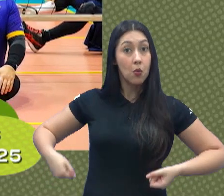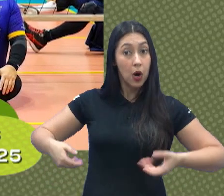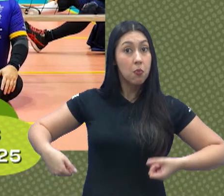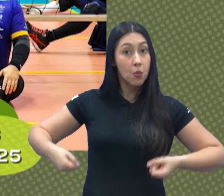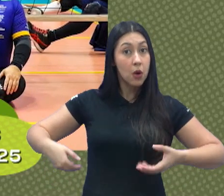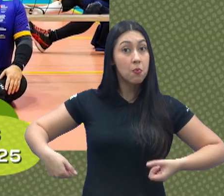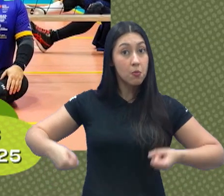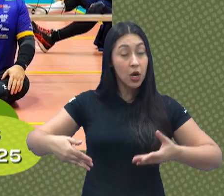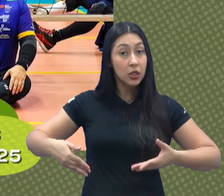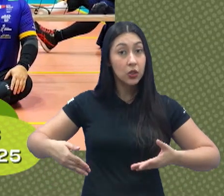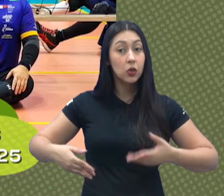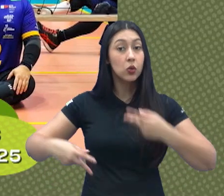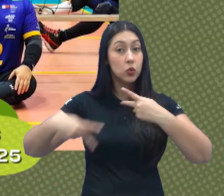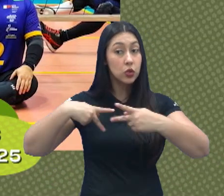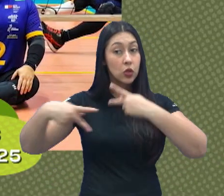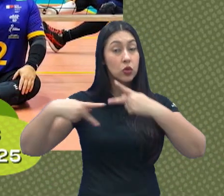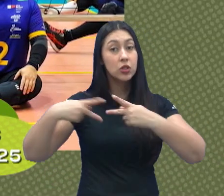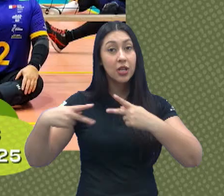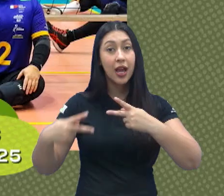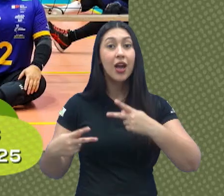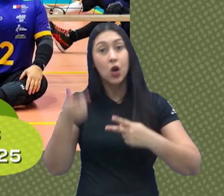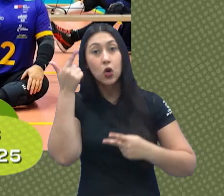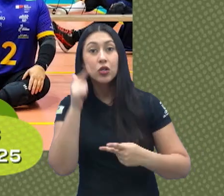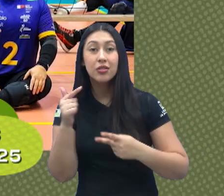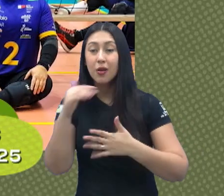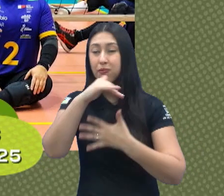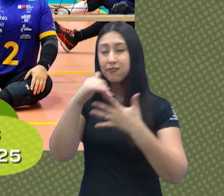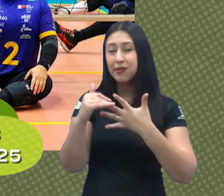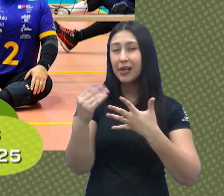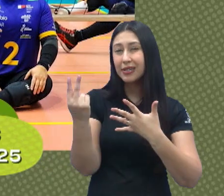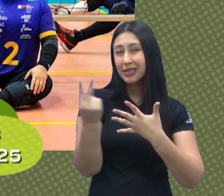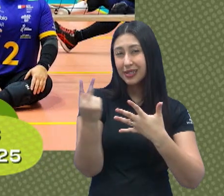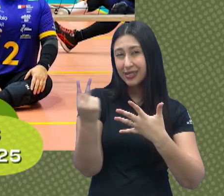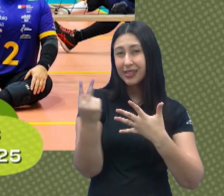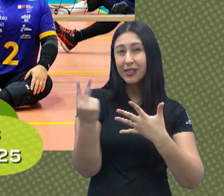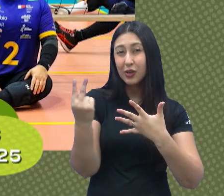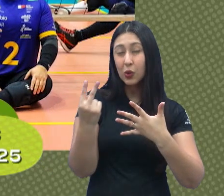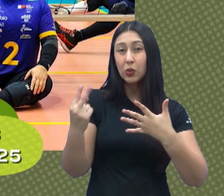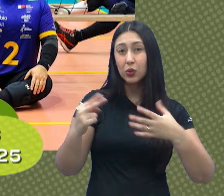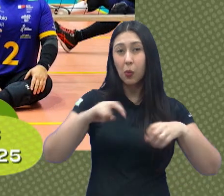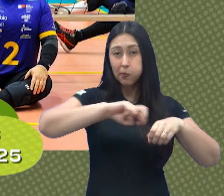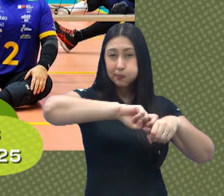José ficou com o vice-campeonato, sendo superado pela equipe de São Roque, mas o vice